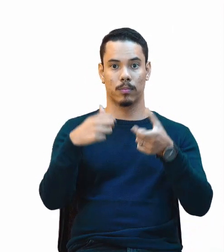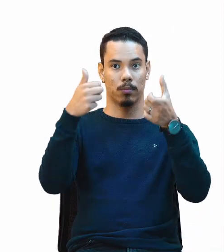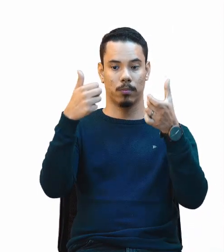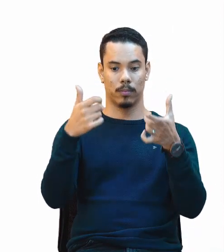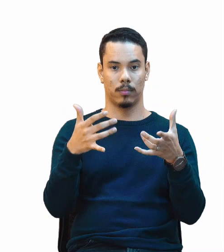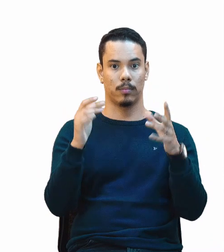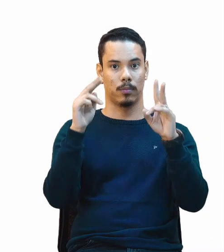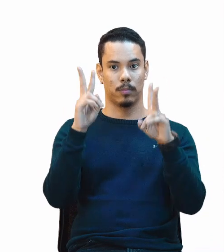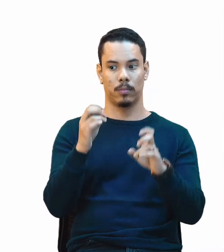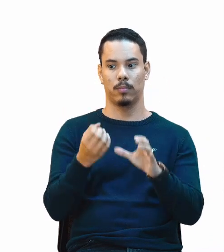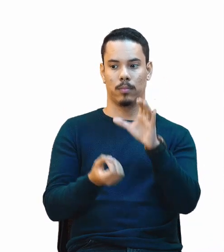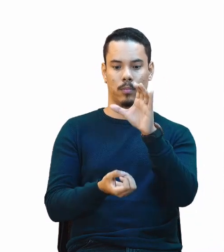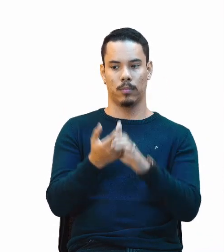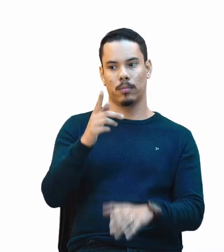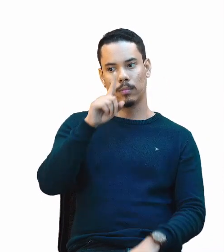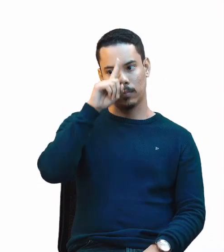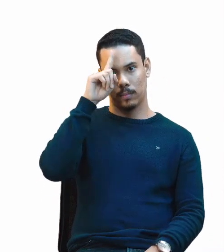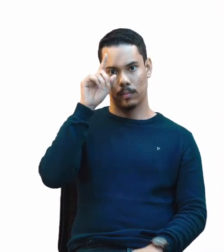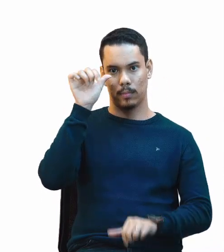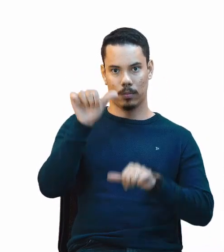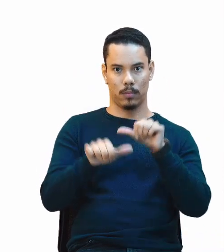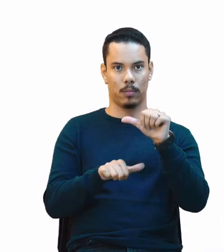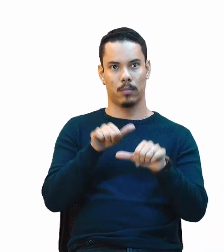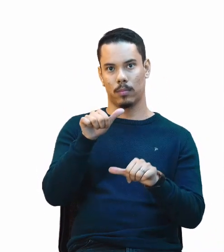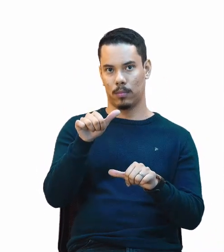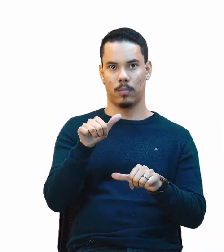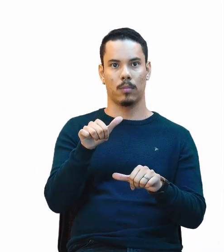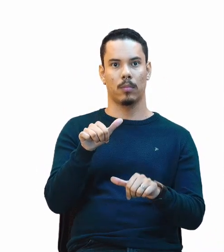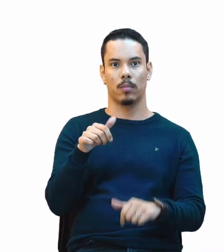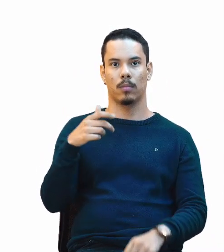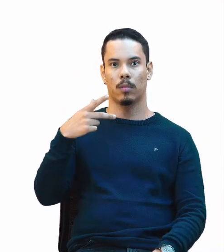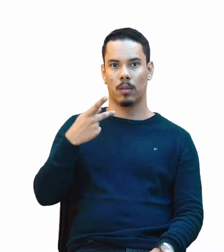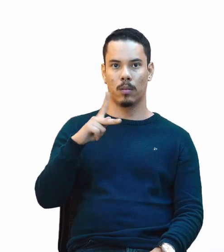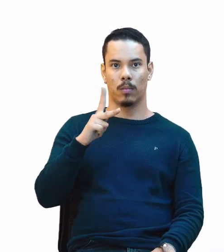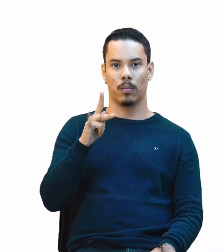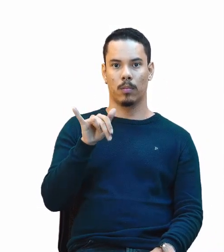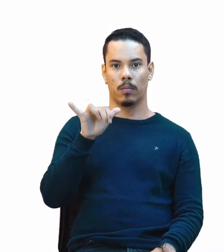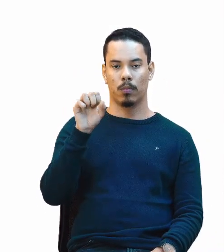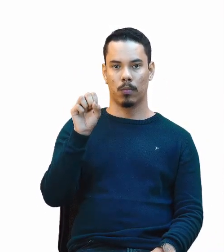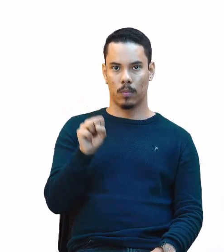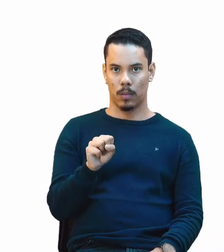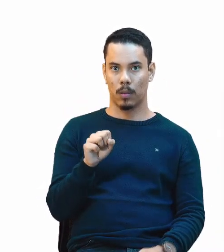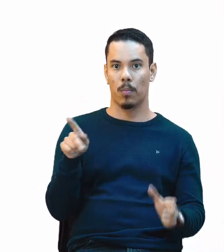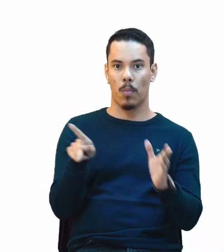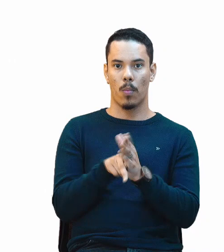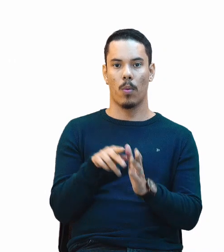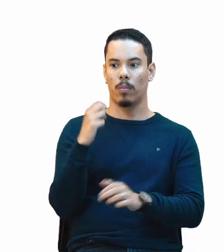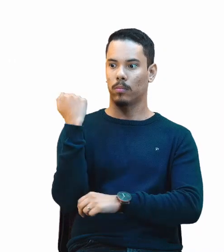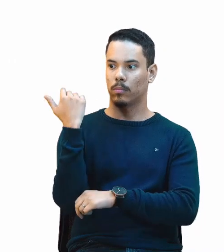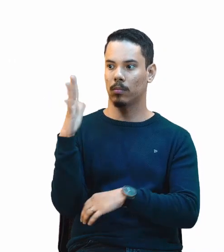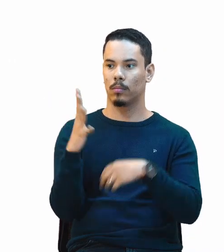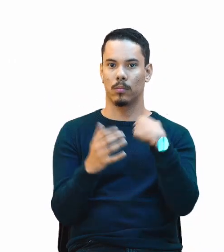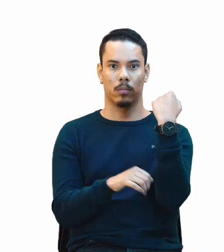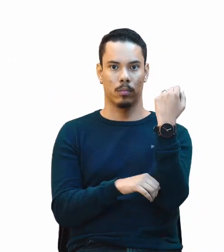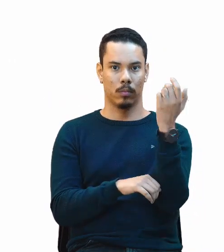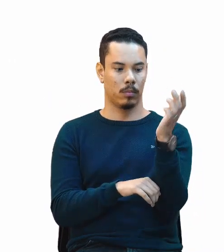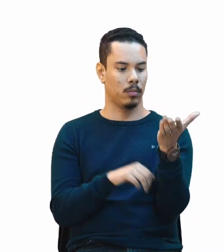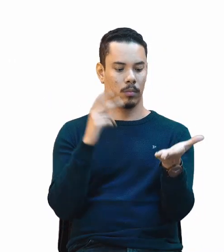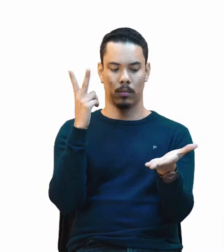a origem e transformação da física, da natureza, né? Viu lá o que eles queriam? Sempre, né,